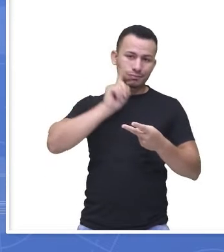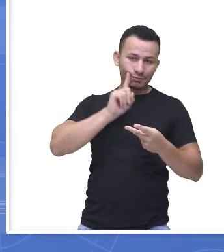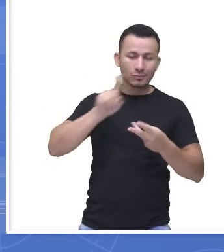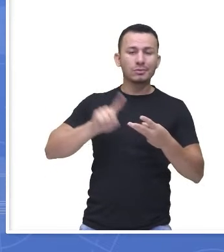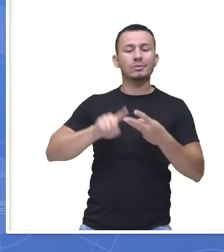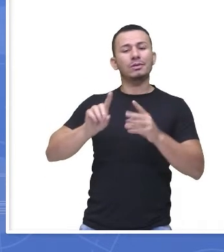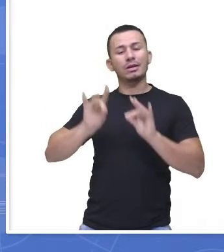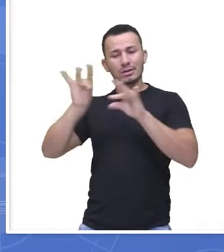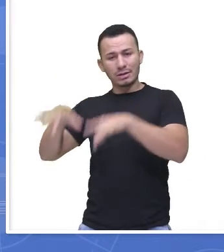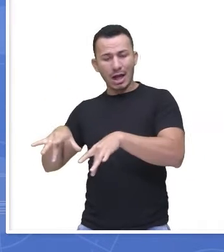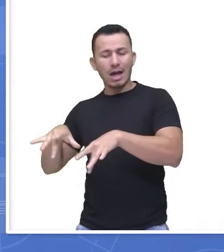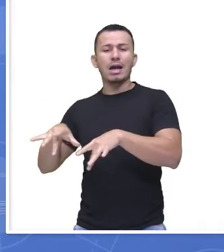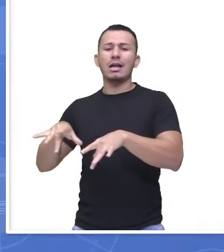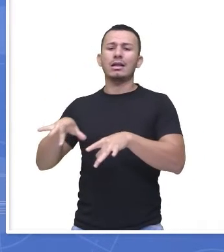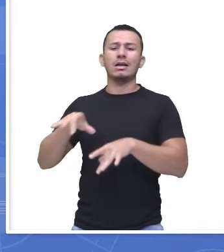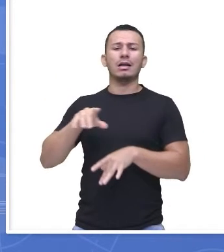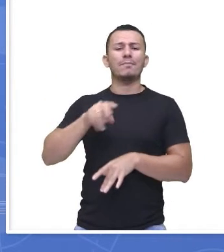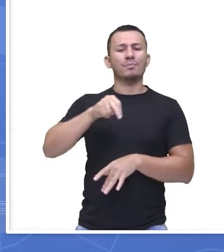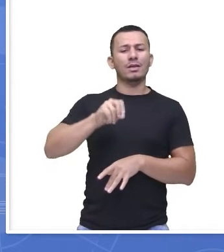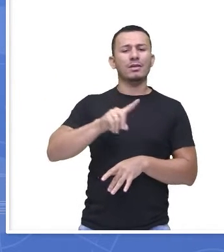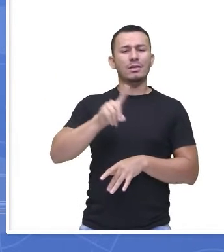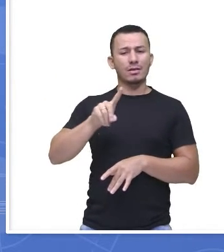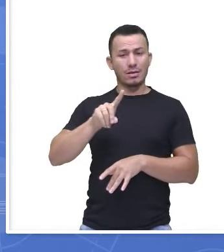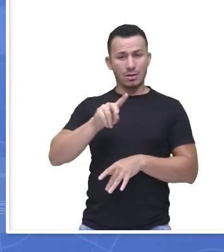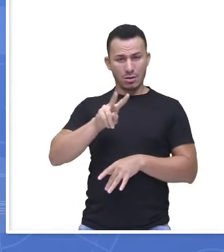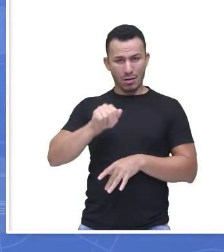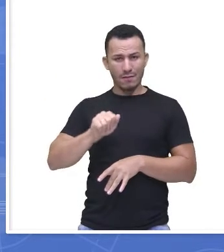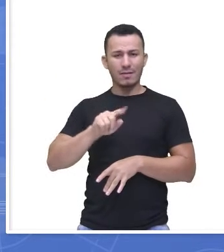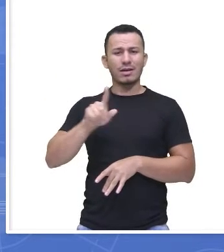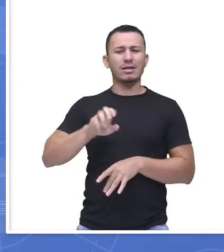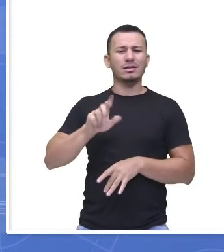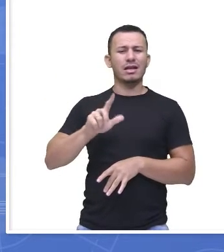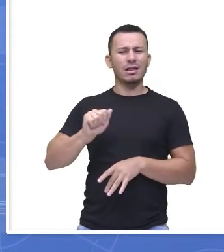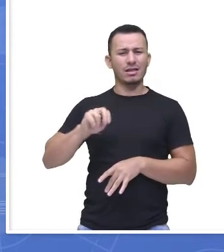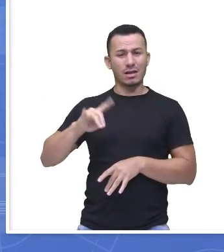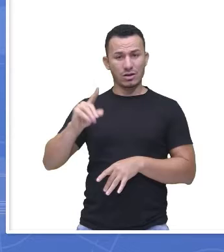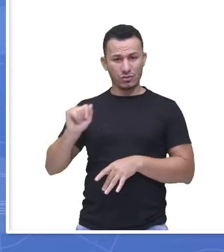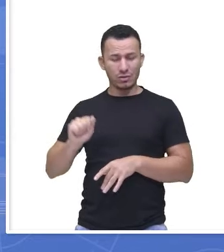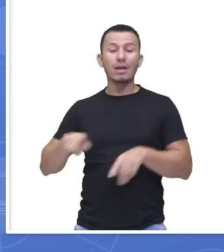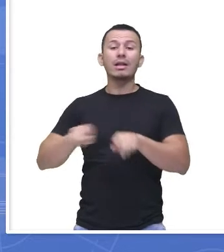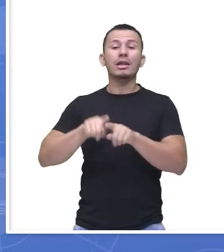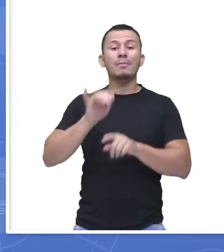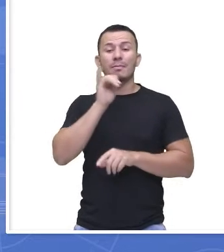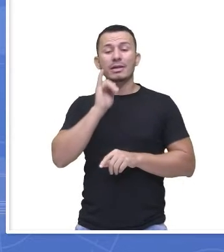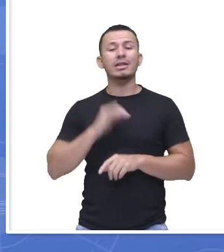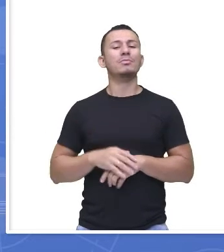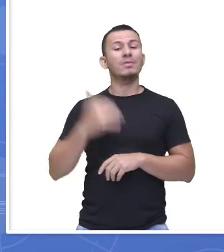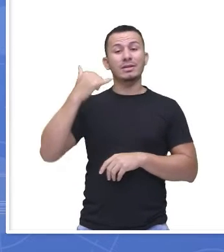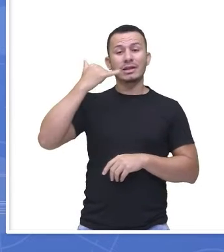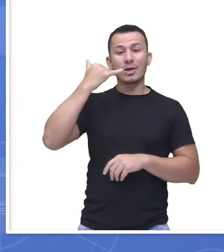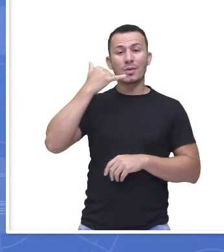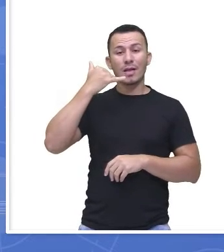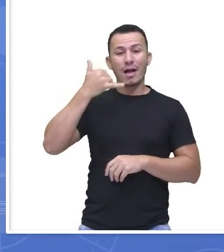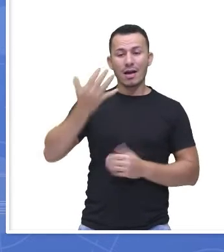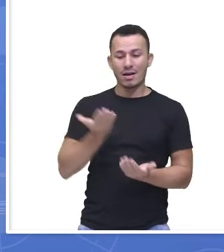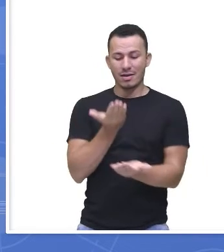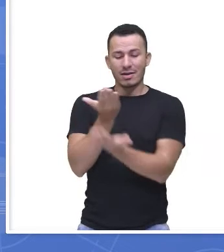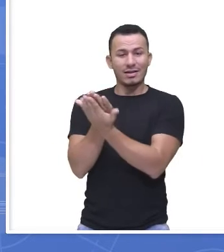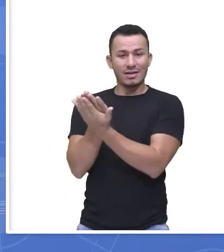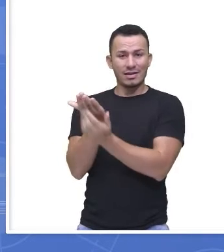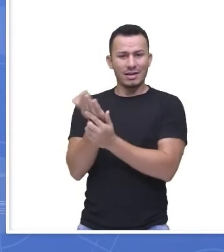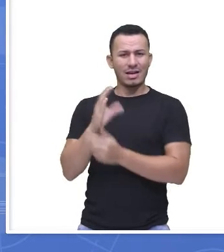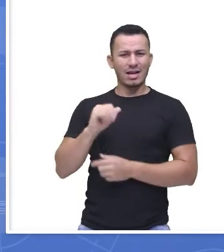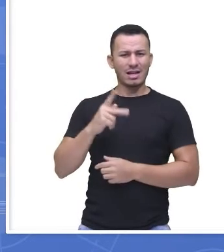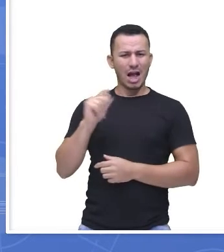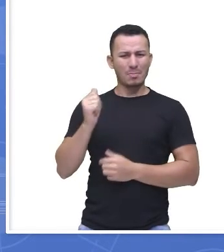Nova Zelândia, né? O país que você imaginar. Então a gente compra capa de celular, né? Eu tenho um amigo meu aqui no trabalho que ele